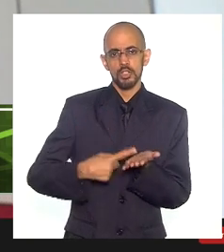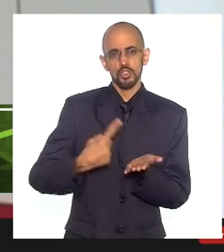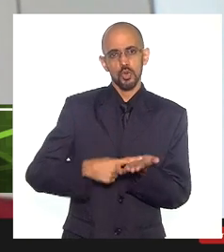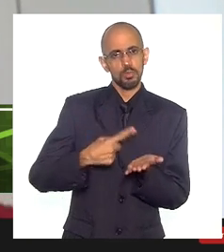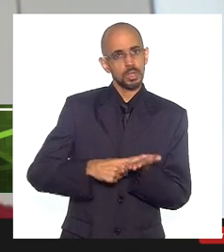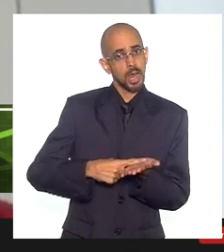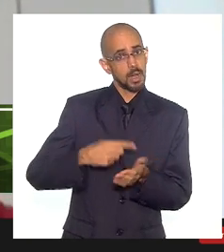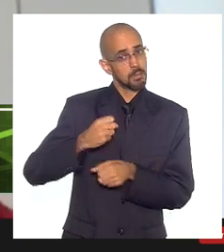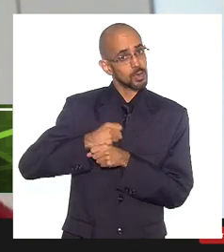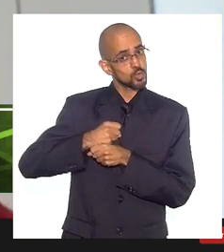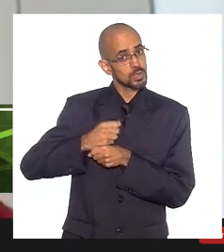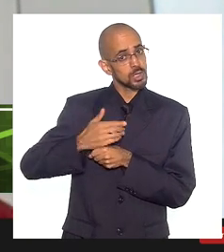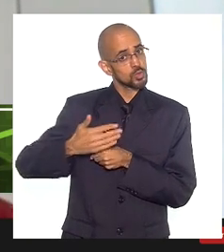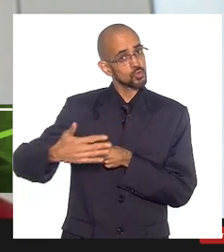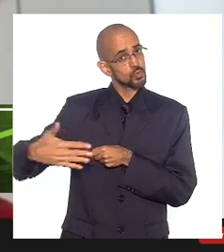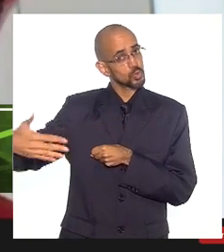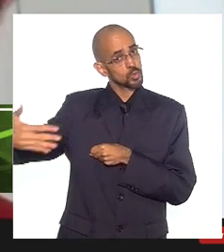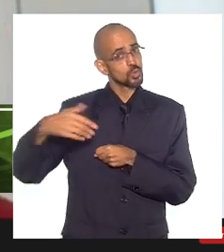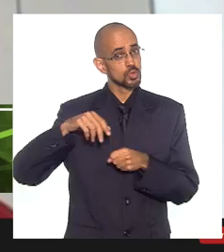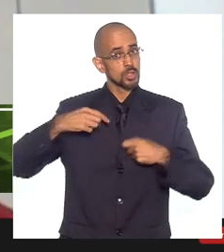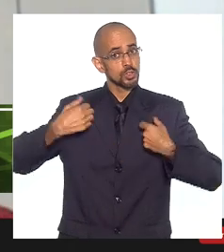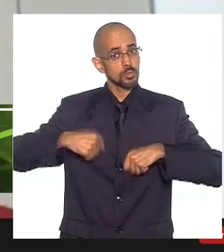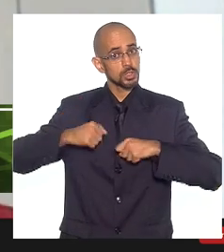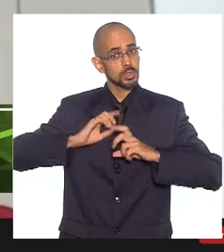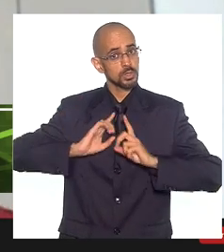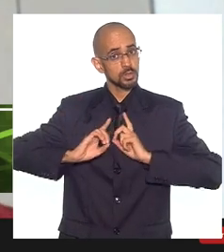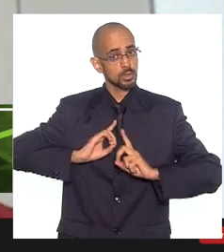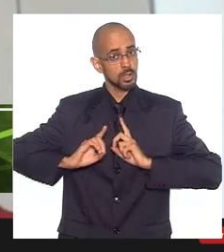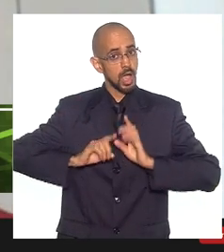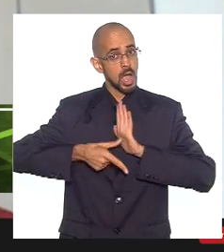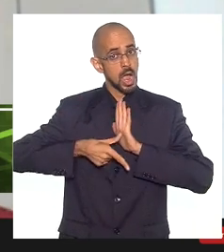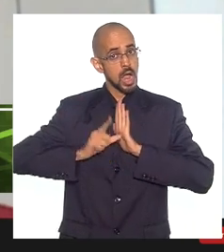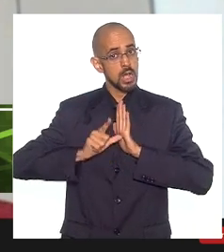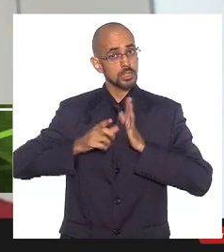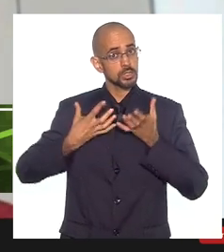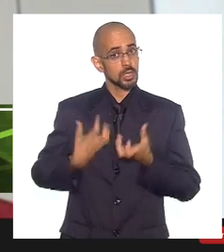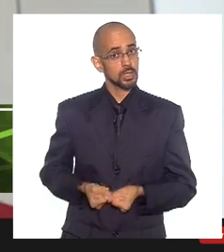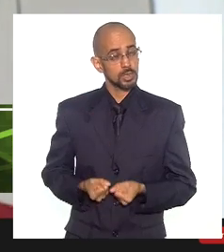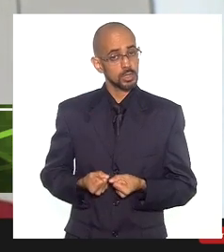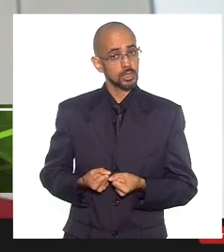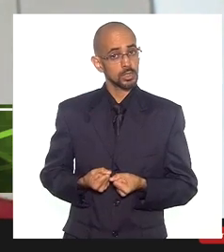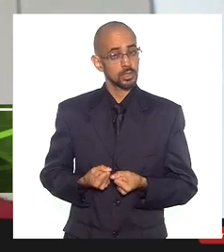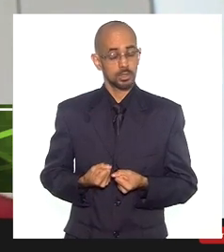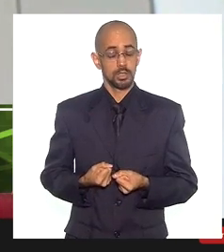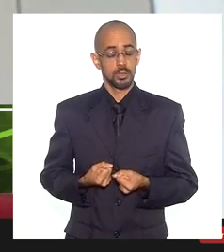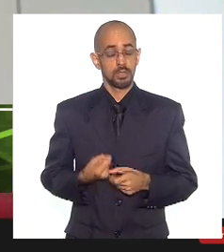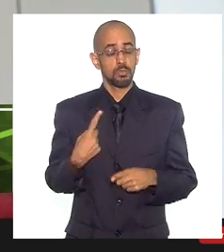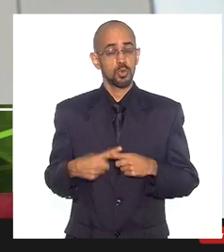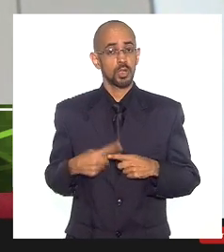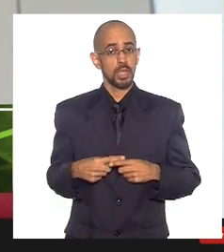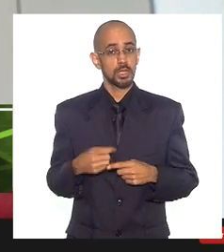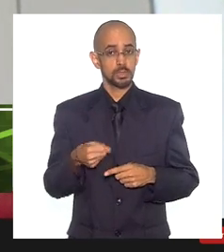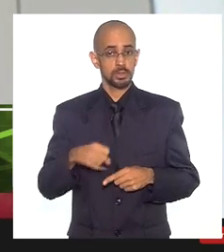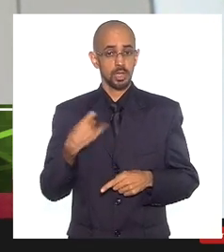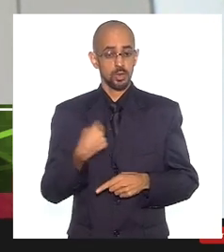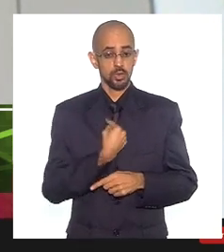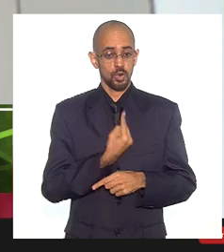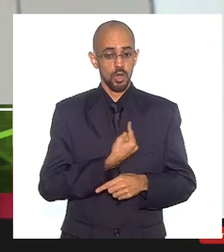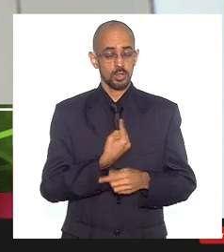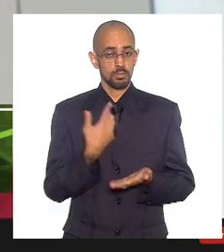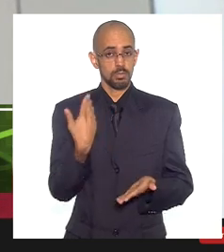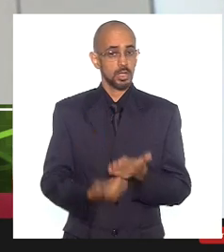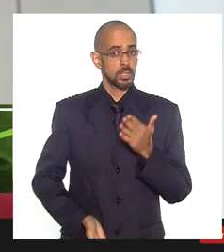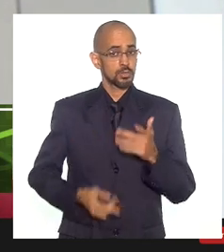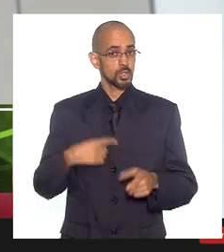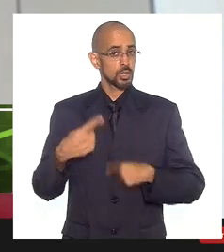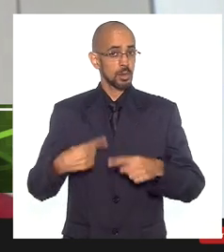debate tem que ser feito agora, antes da adesão, enquanto esse processo está em curso. Porque se a gente perder, depois de